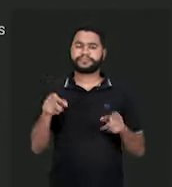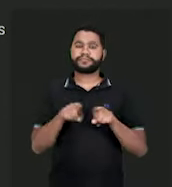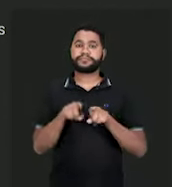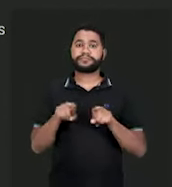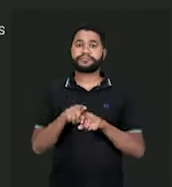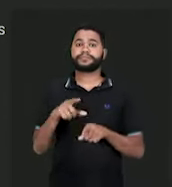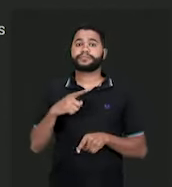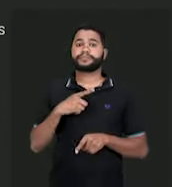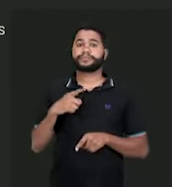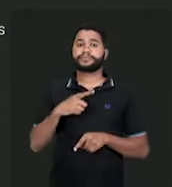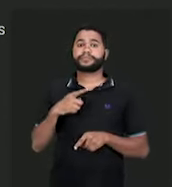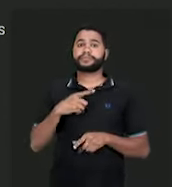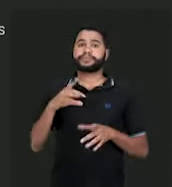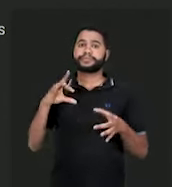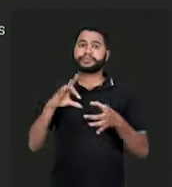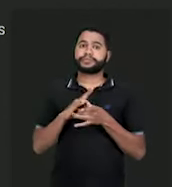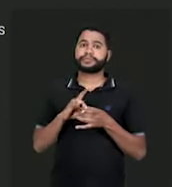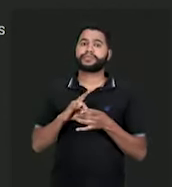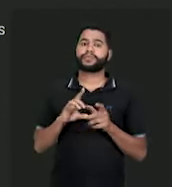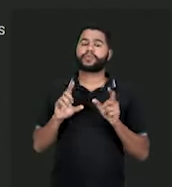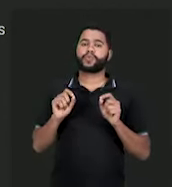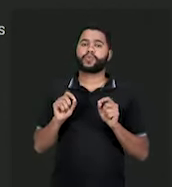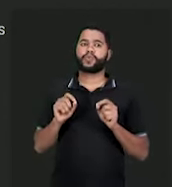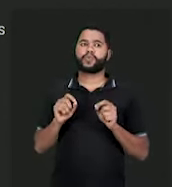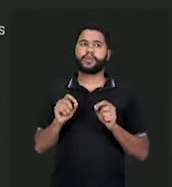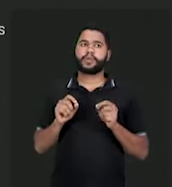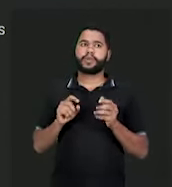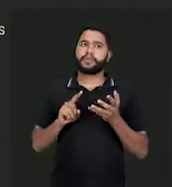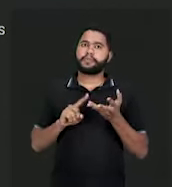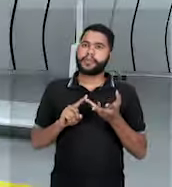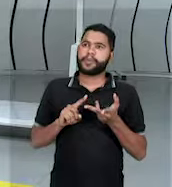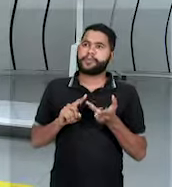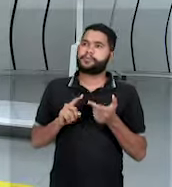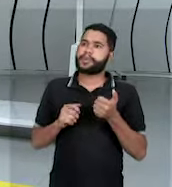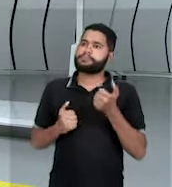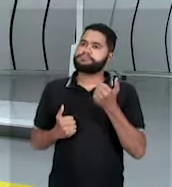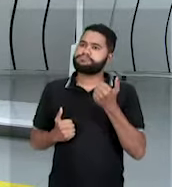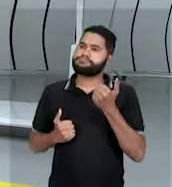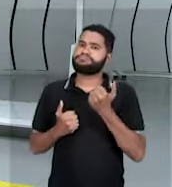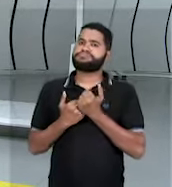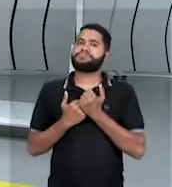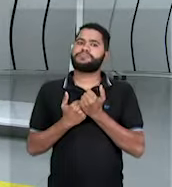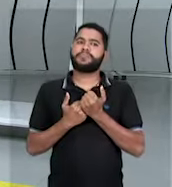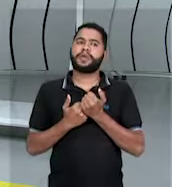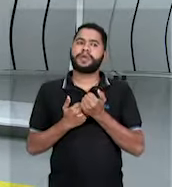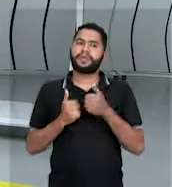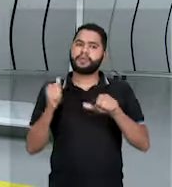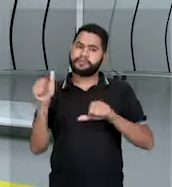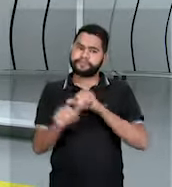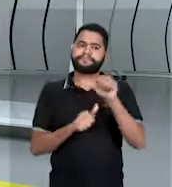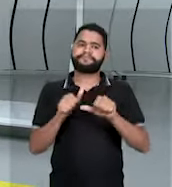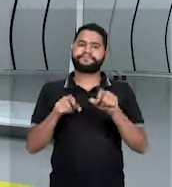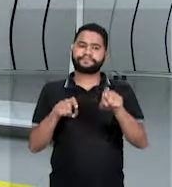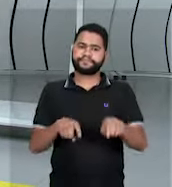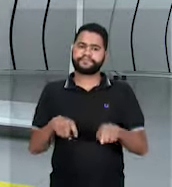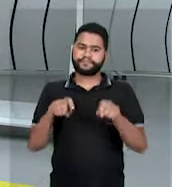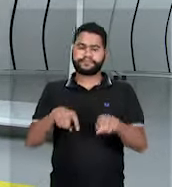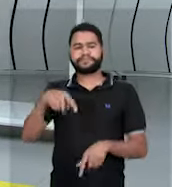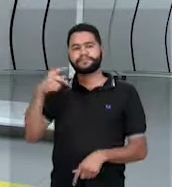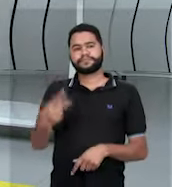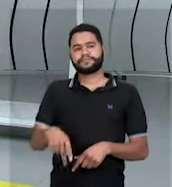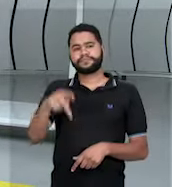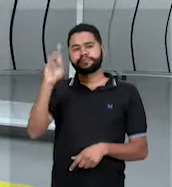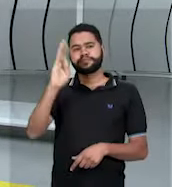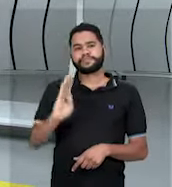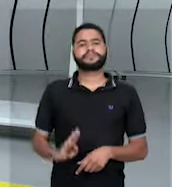ter as ligas camponesas, né, encabeçando movimentos pela reforma agrária no país. Tá? Então,